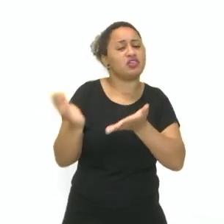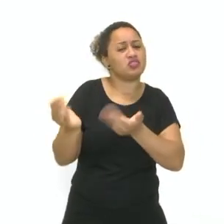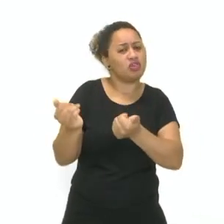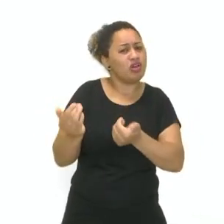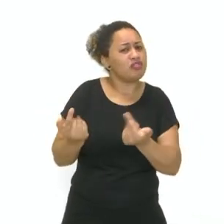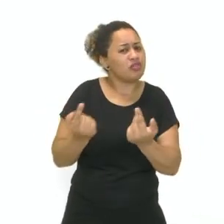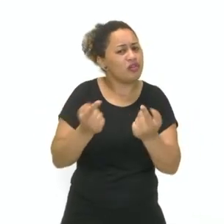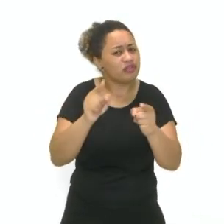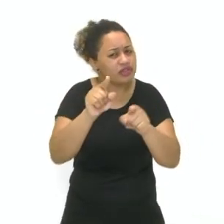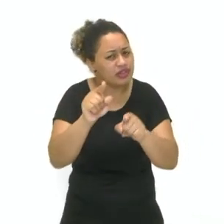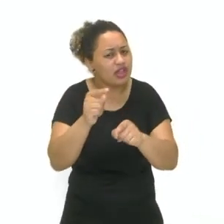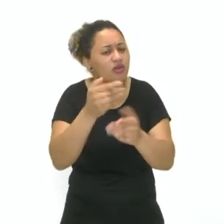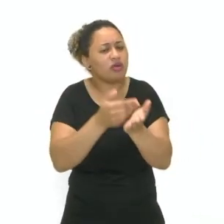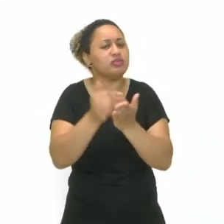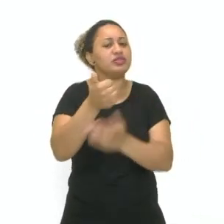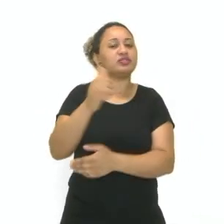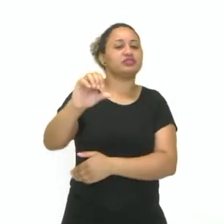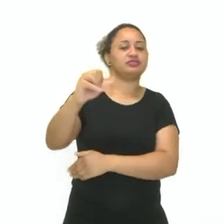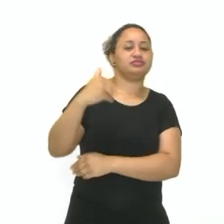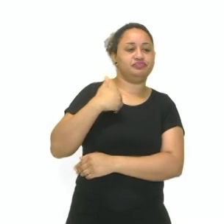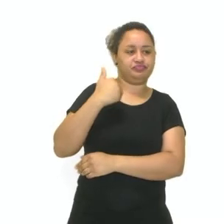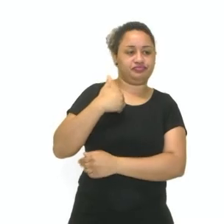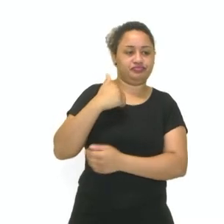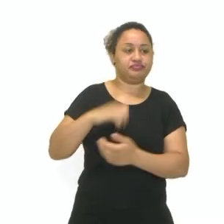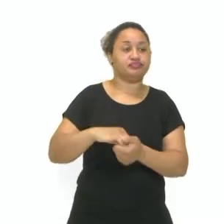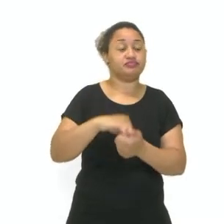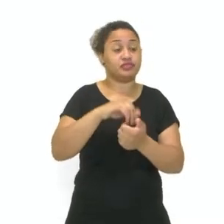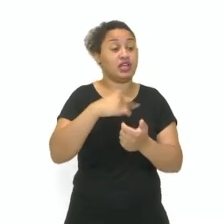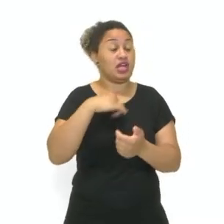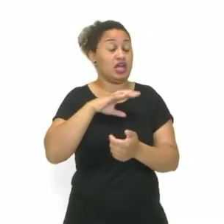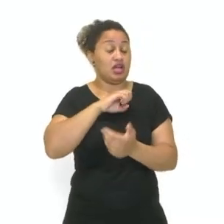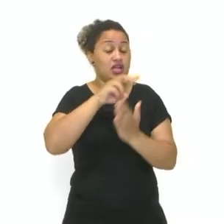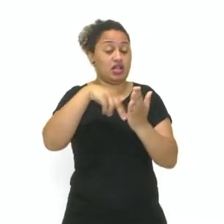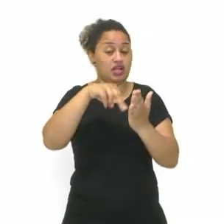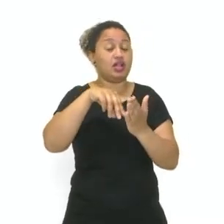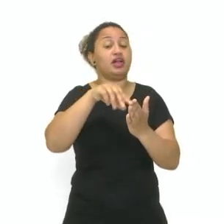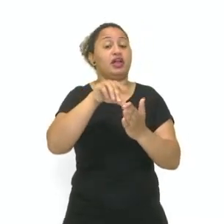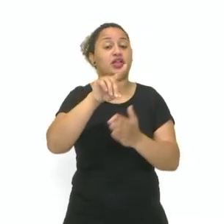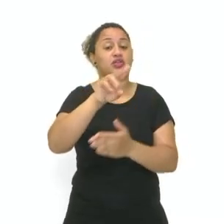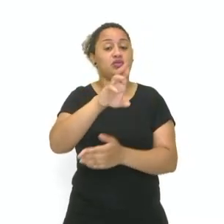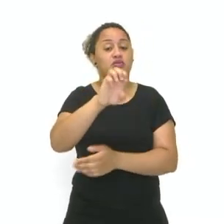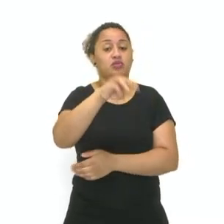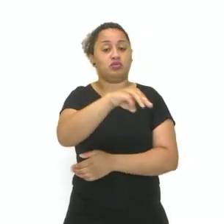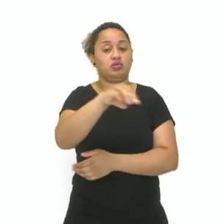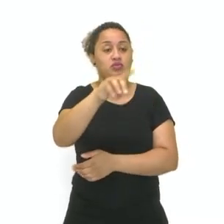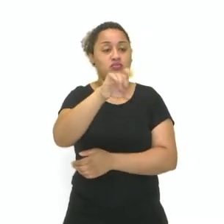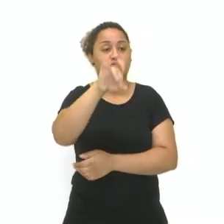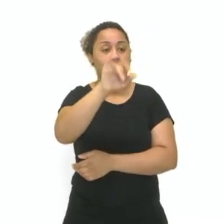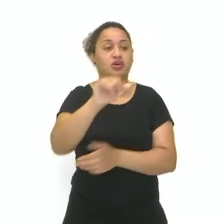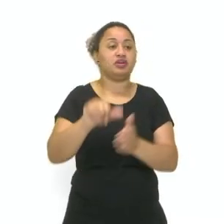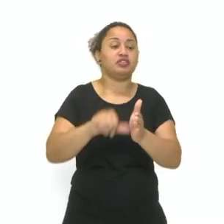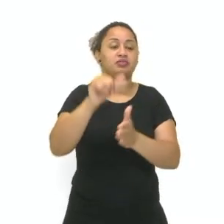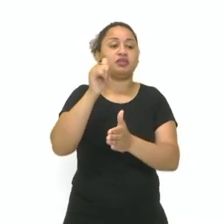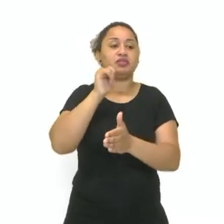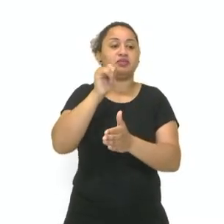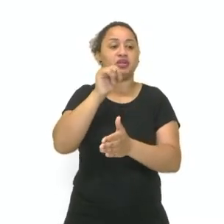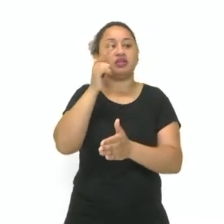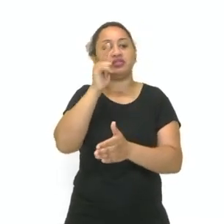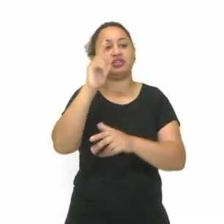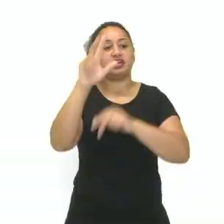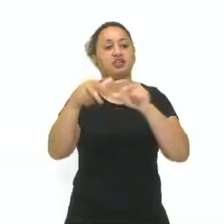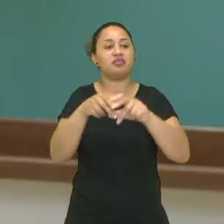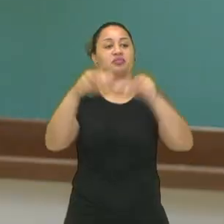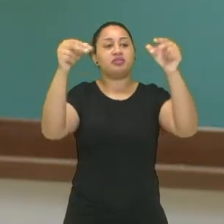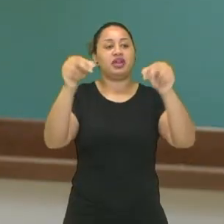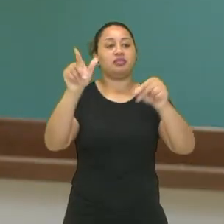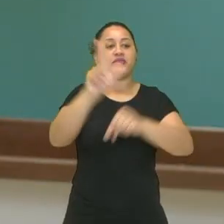começou aos 19 anos. Leitora de Drummond, foi a primeira mulher a ganhar o Prêmio Camões de Literatura e a primeira a